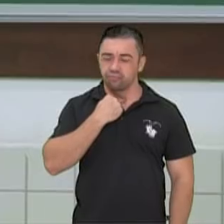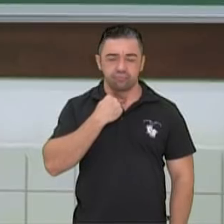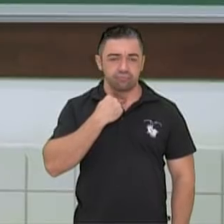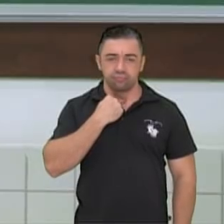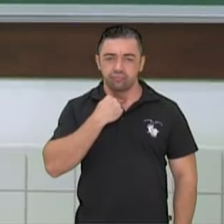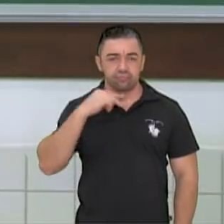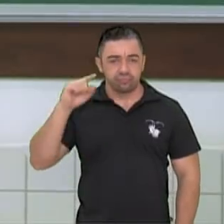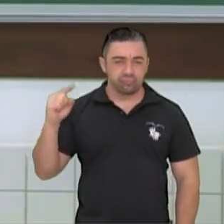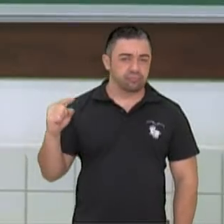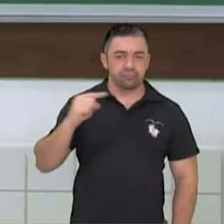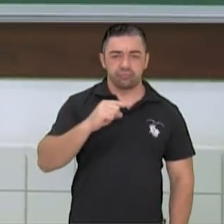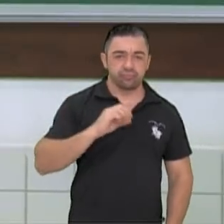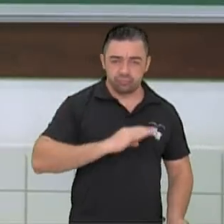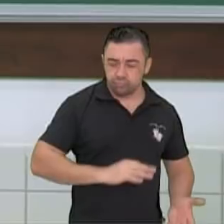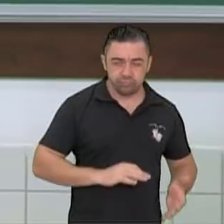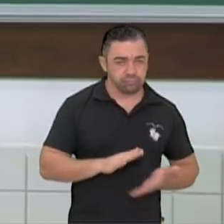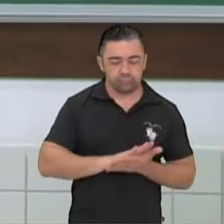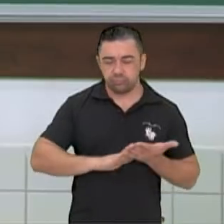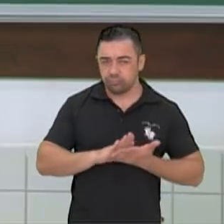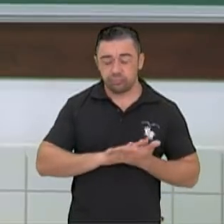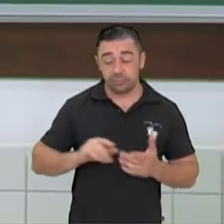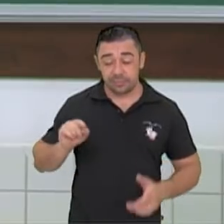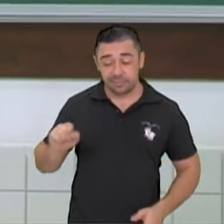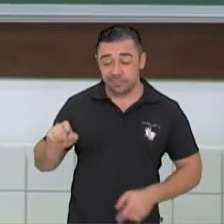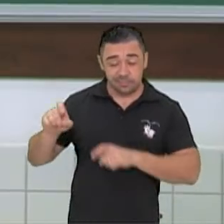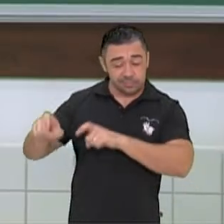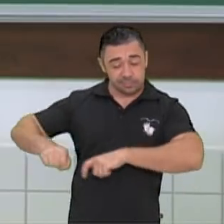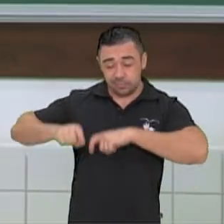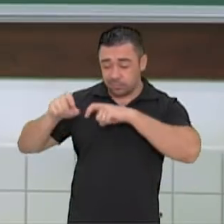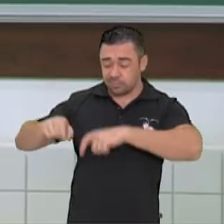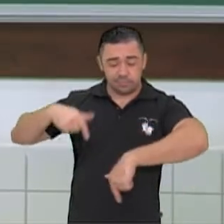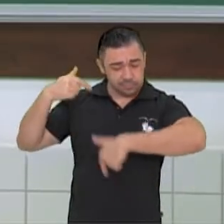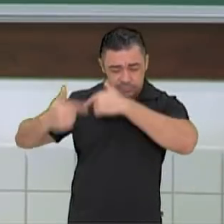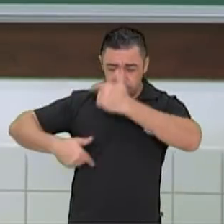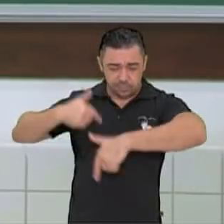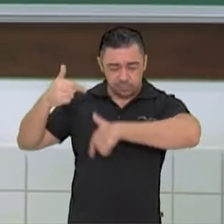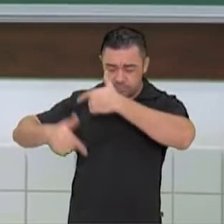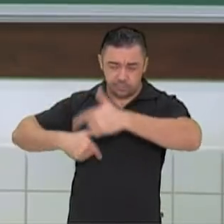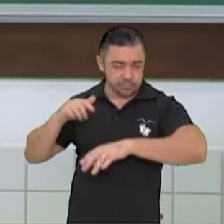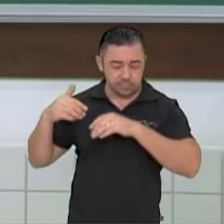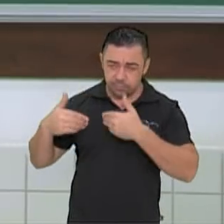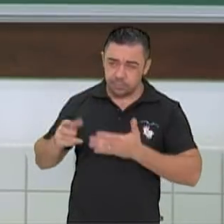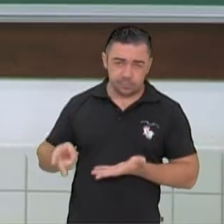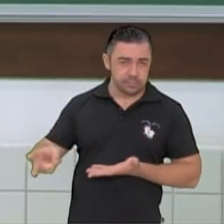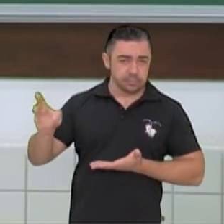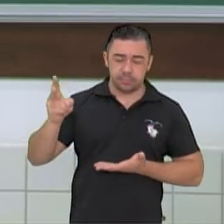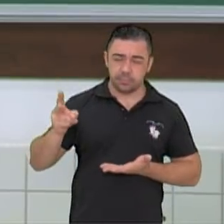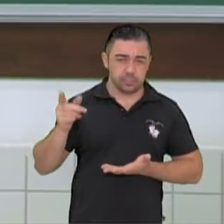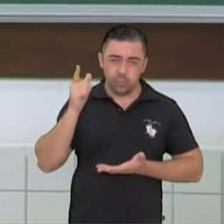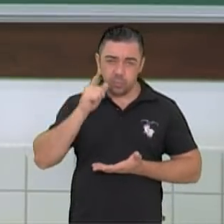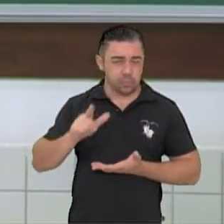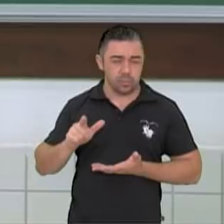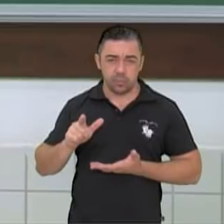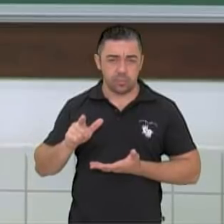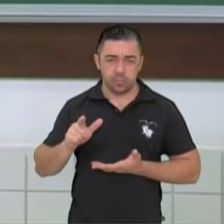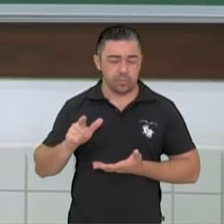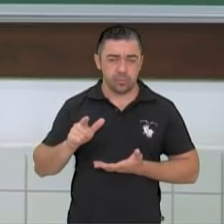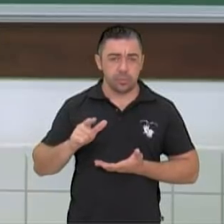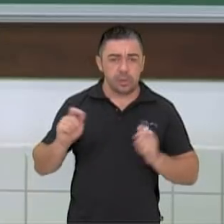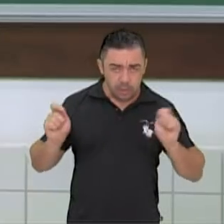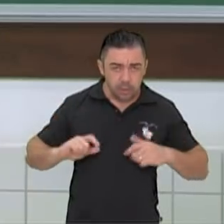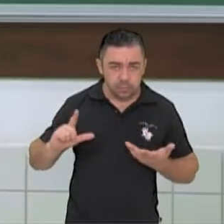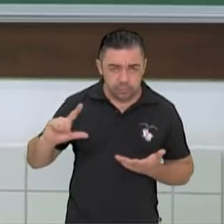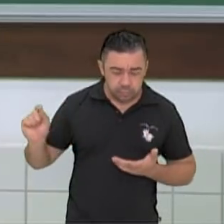principalmente se for um servo ligado à relação servil, preso às terras do feudalismo. Ele não consegue sair dali. Tinha como fugir,